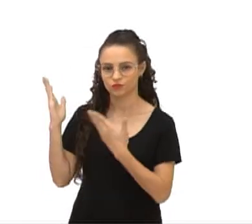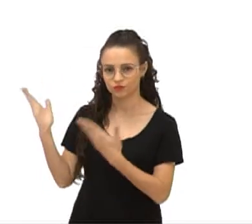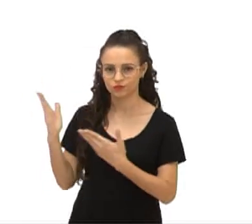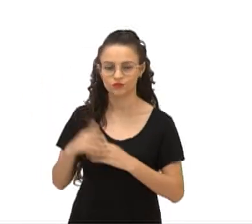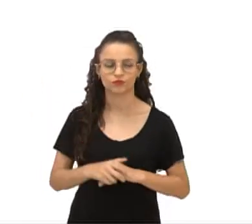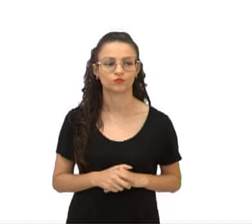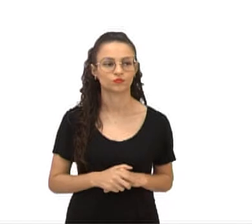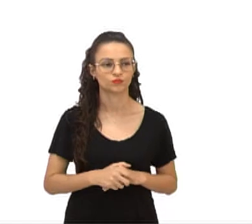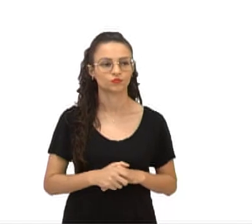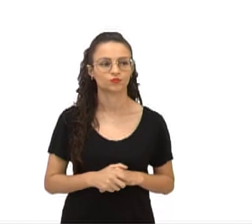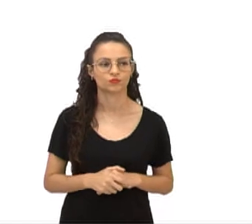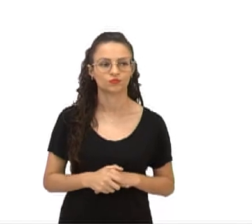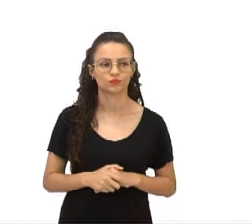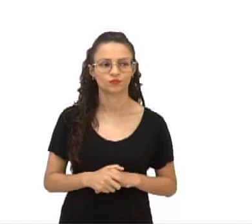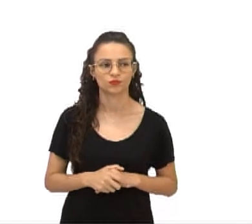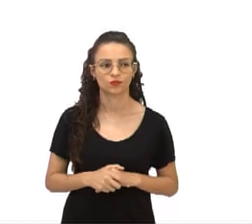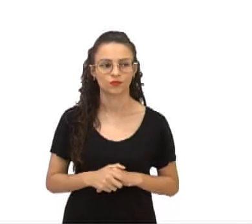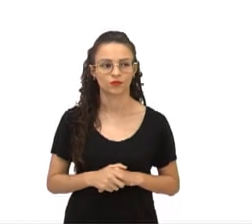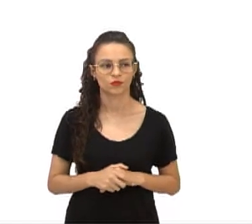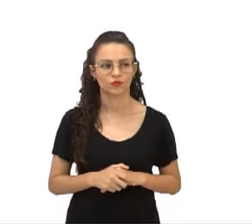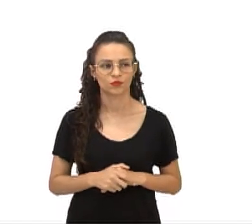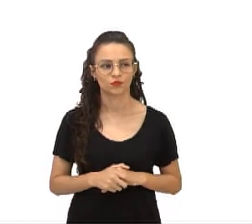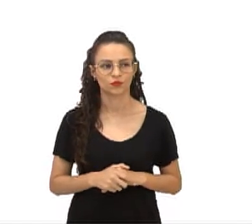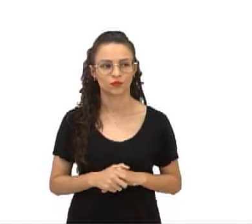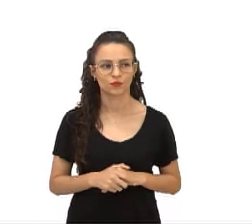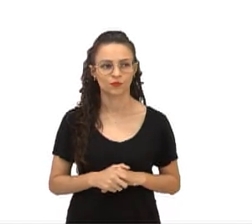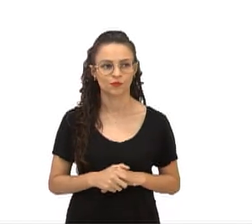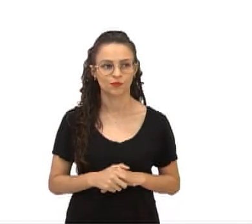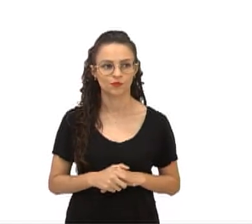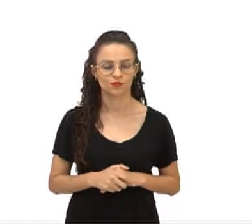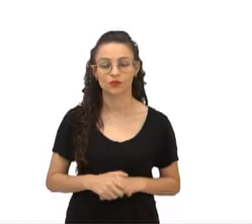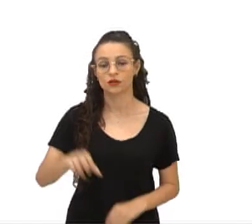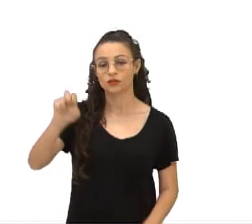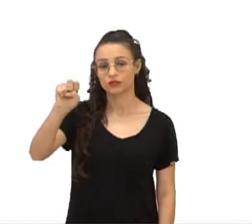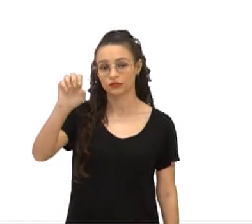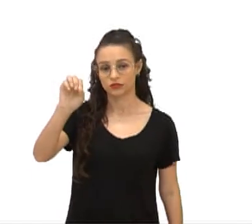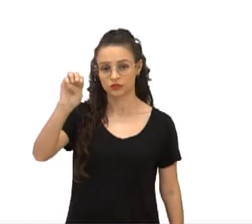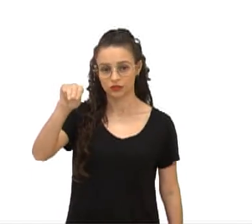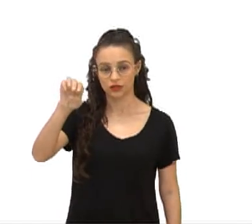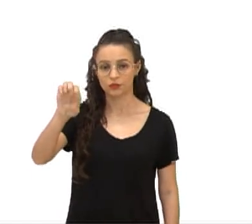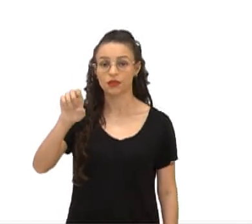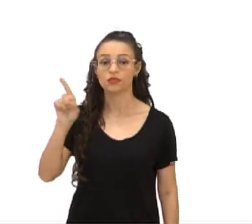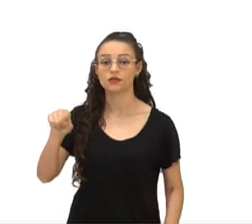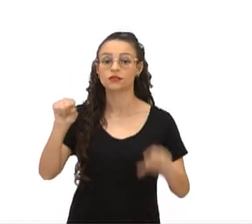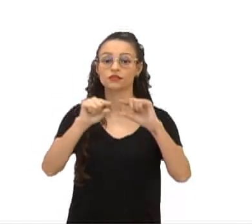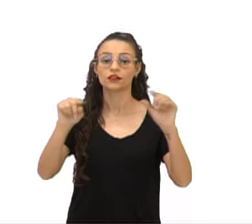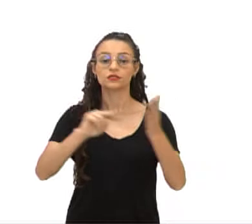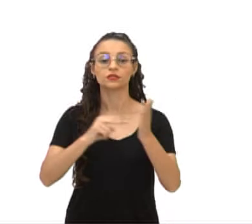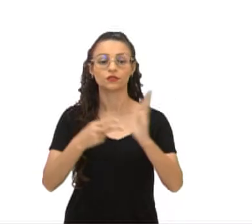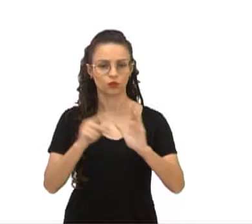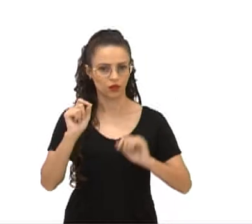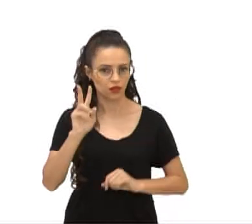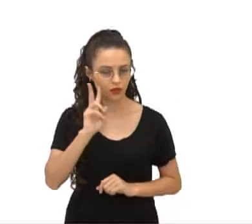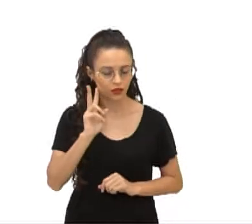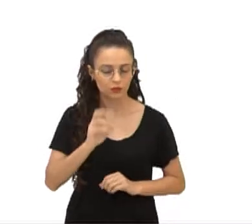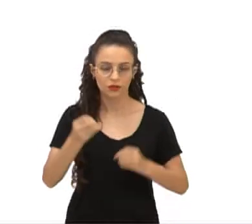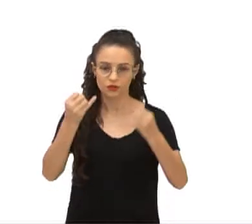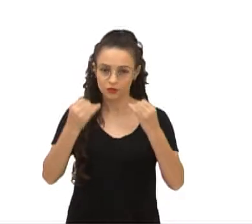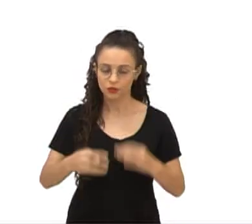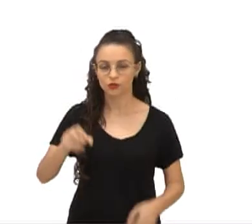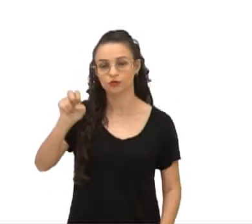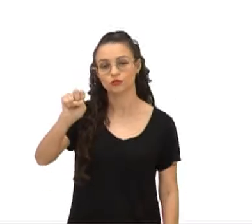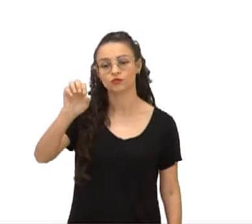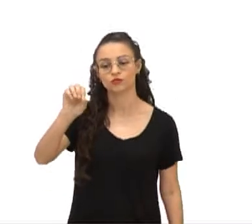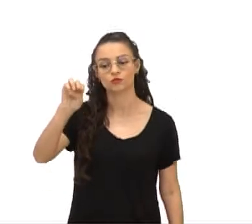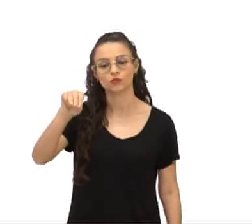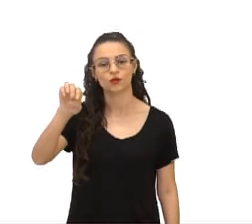Garfield Samsung são dessa frase significa o quê gente brinca a gente se licor sobre o uso do